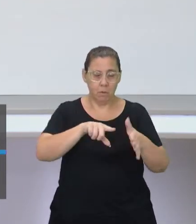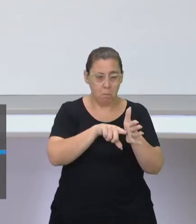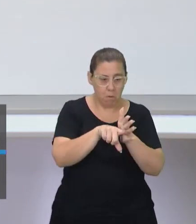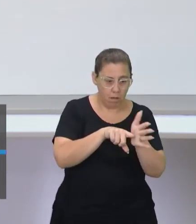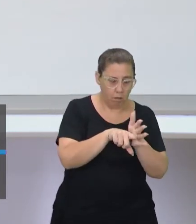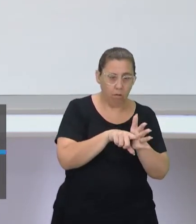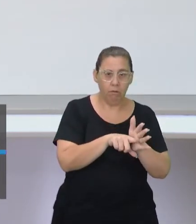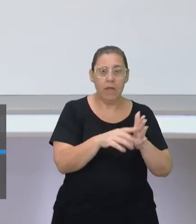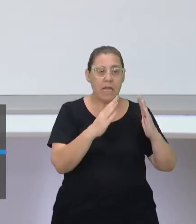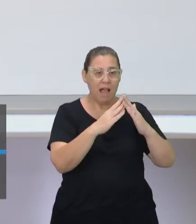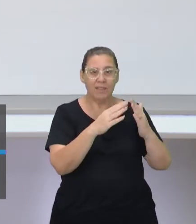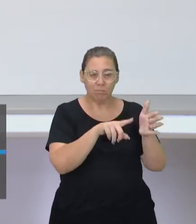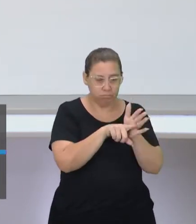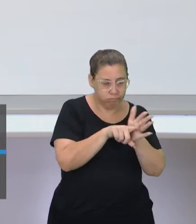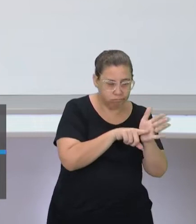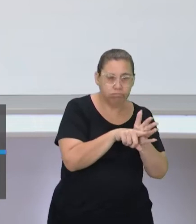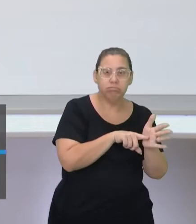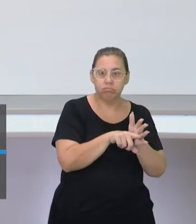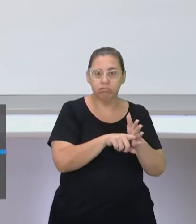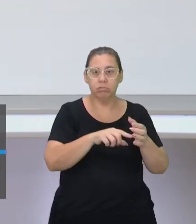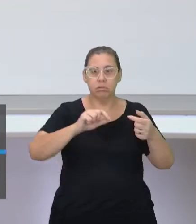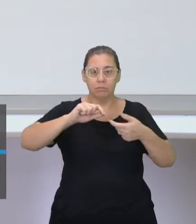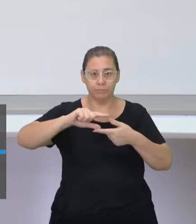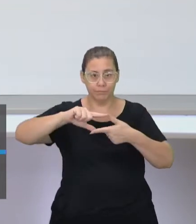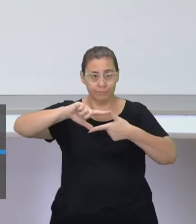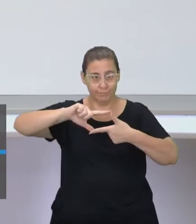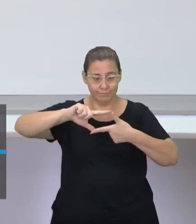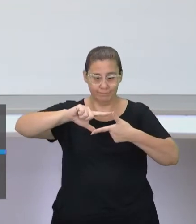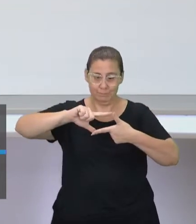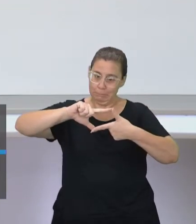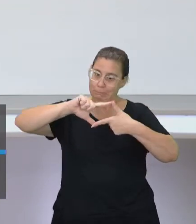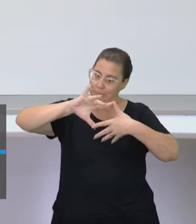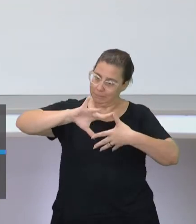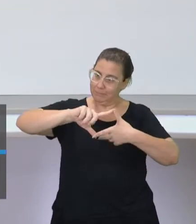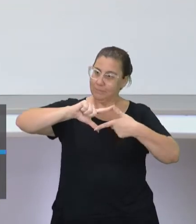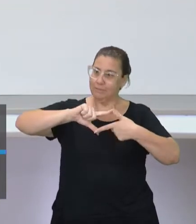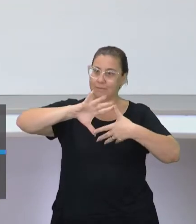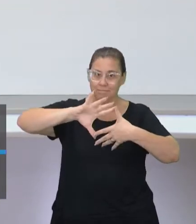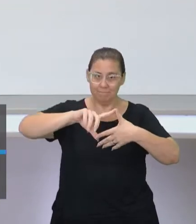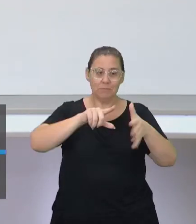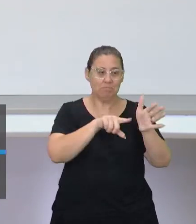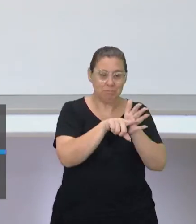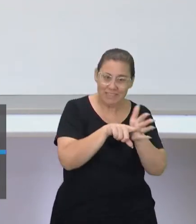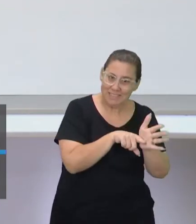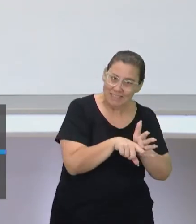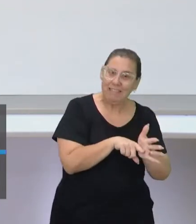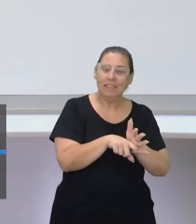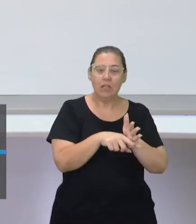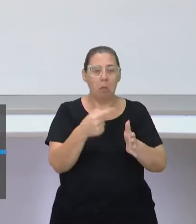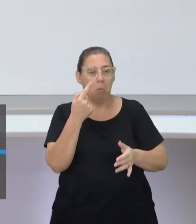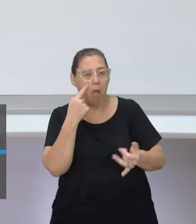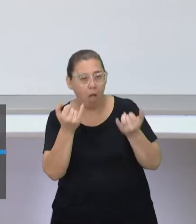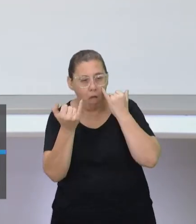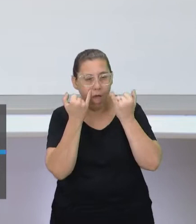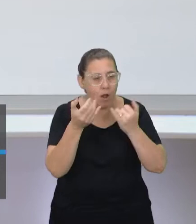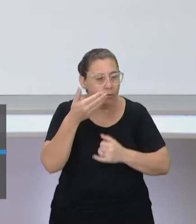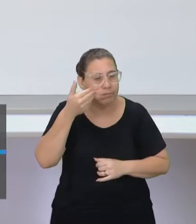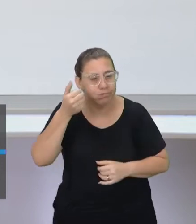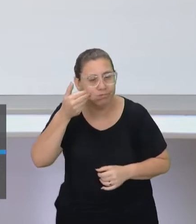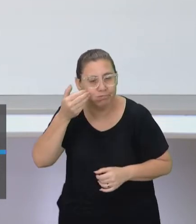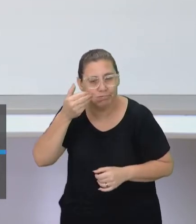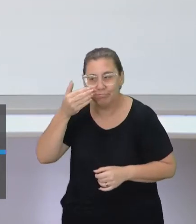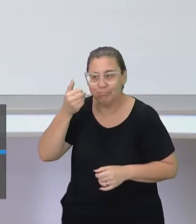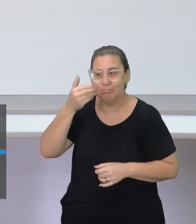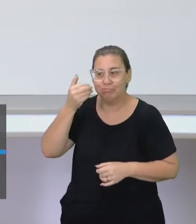sua casa sobre etnocentrismo. Lá você pesquisa, né, você levanta informações, olha só,